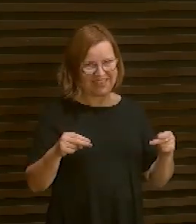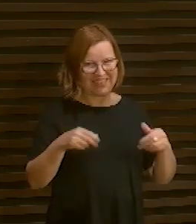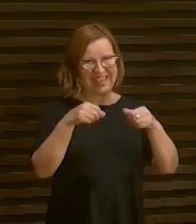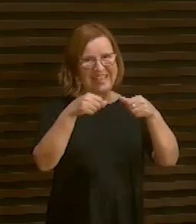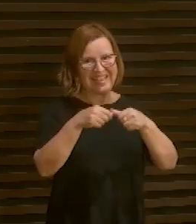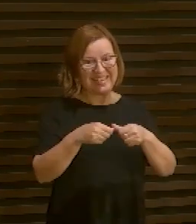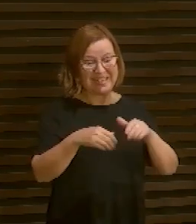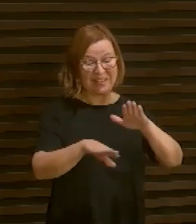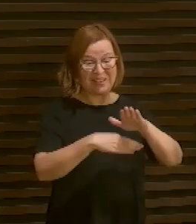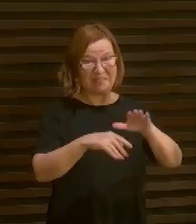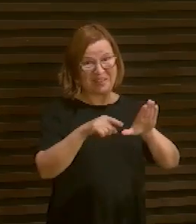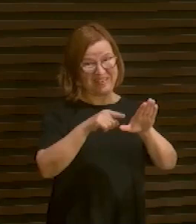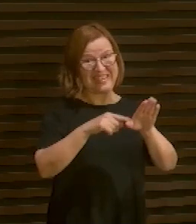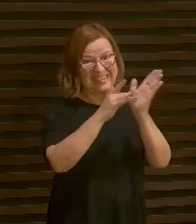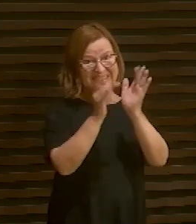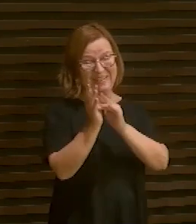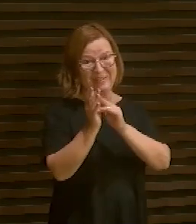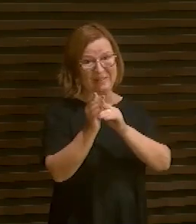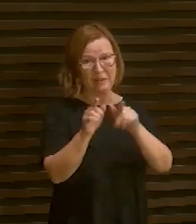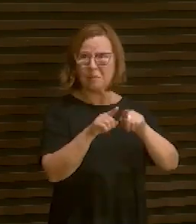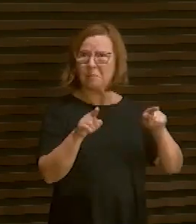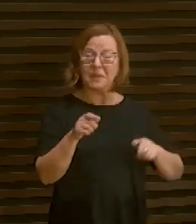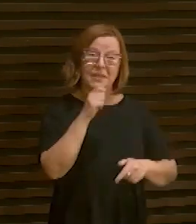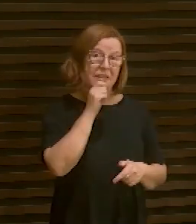seus pés. Mas ainda não vemos todas as